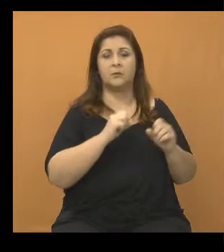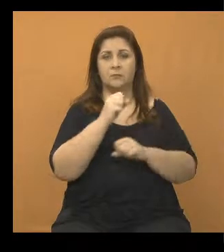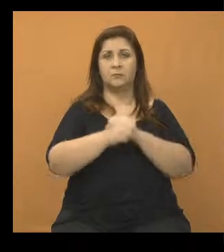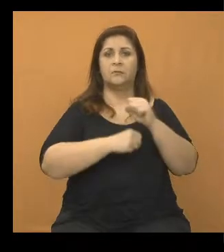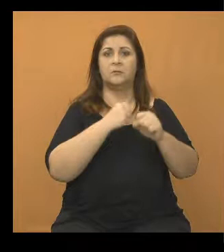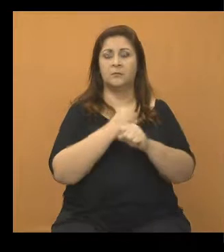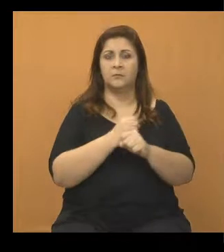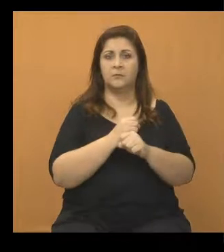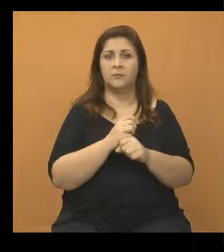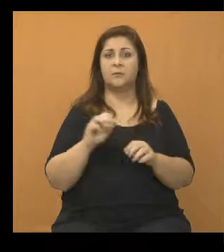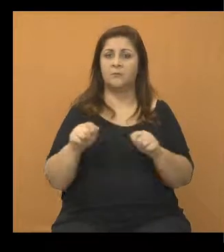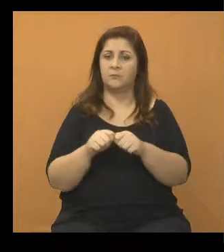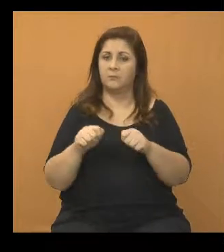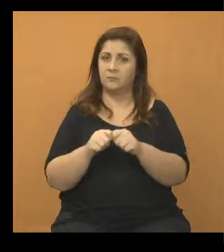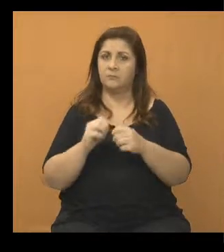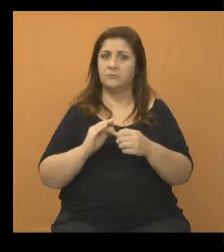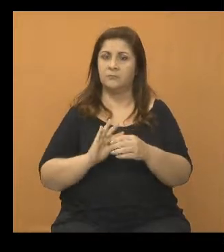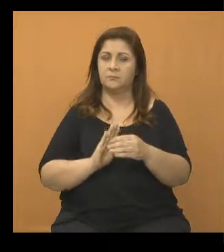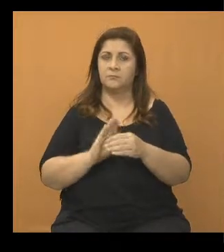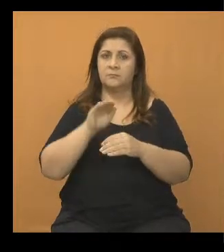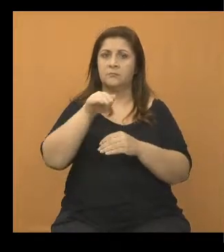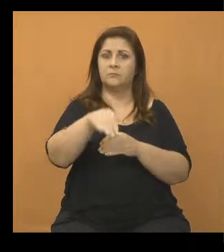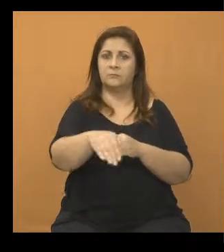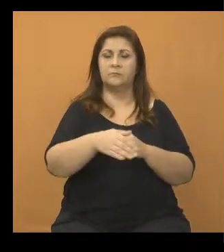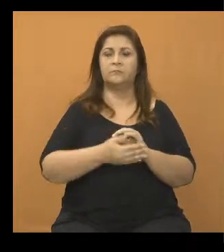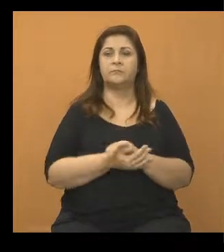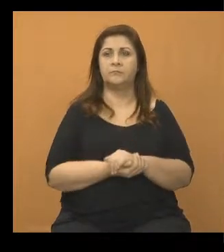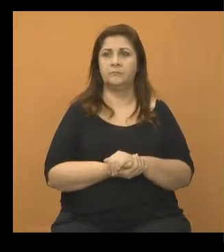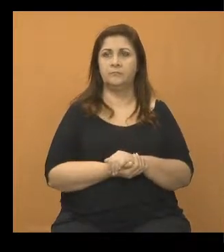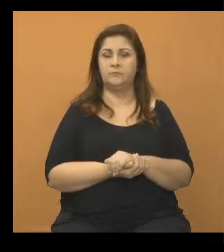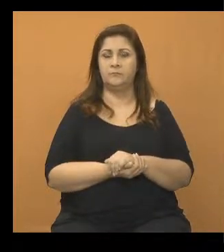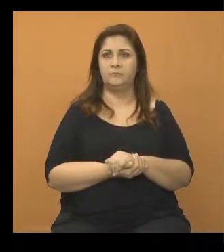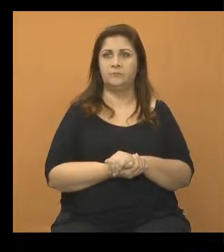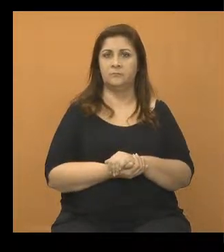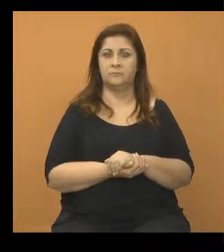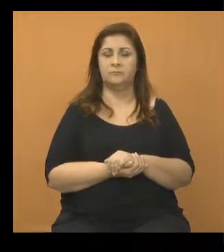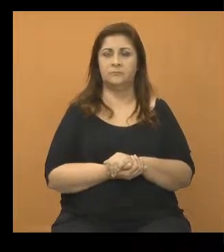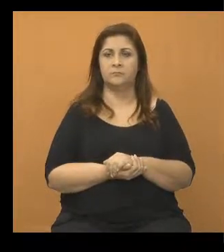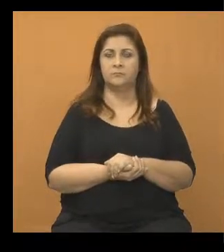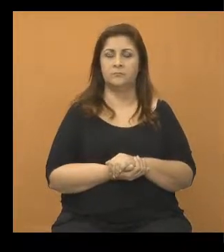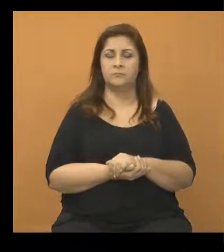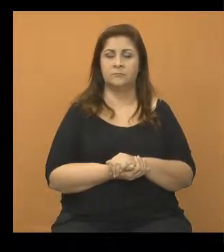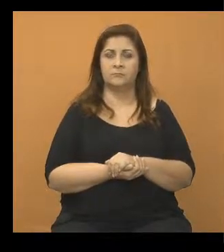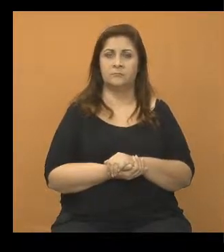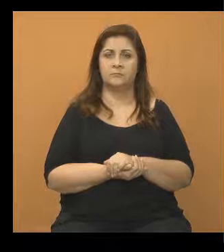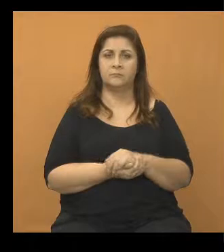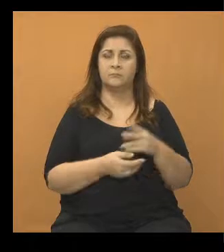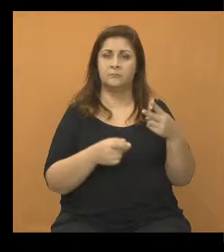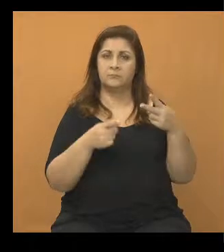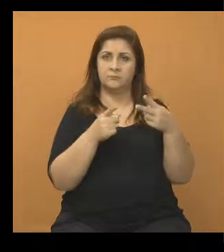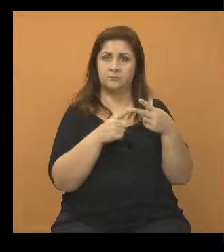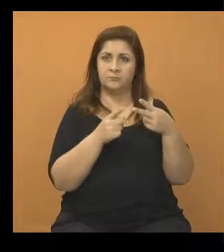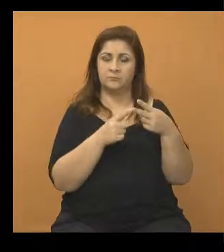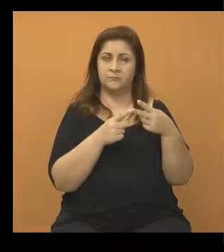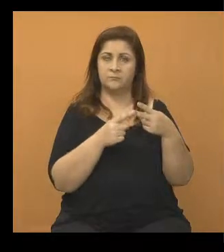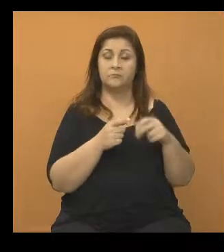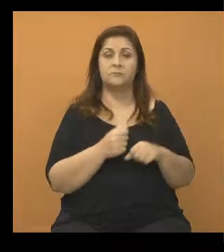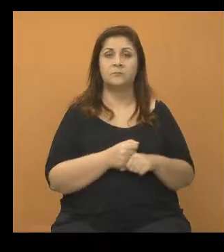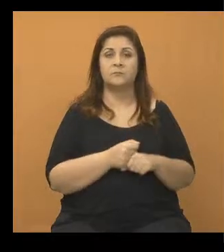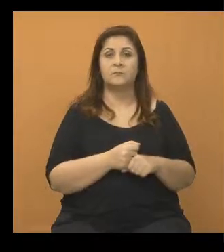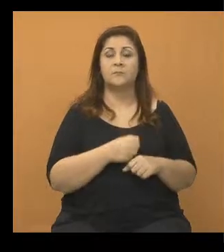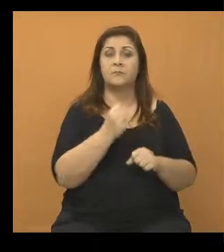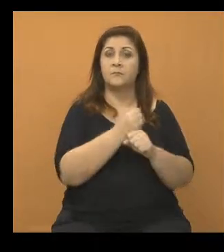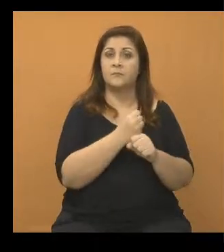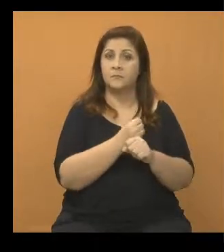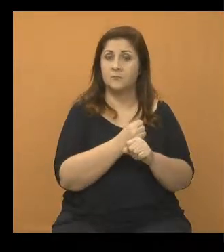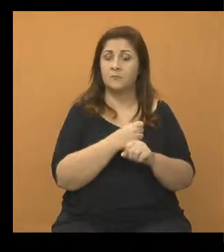né? Então, aqui a gente já teria essa questão. E também essas obras elas estão